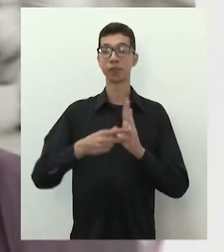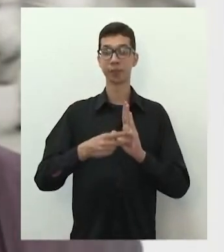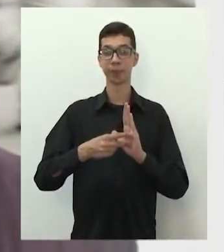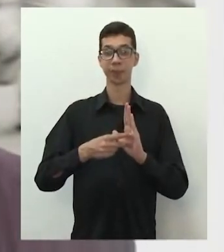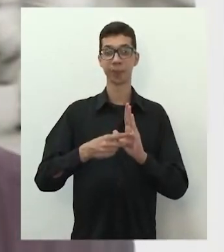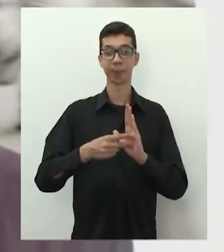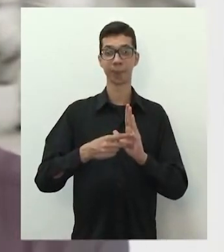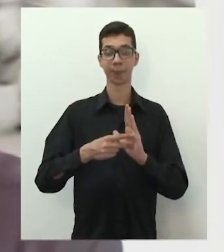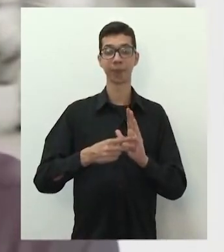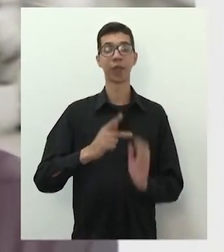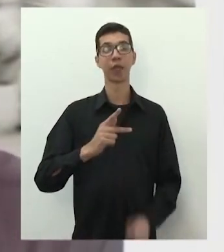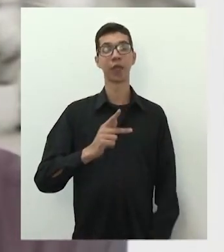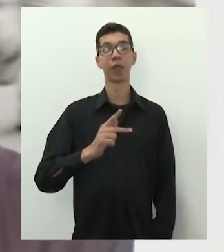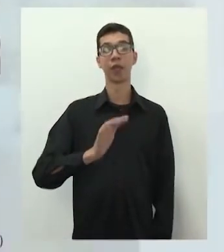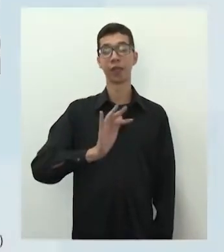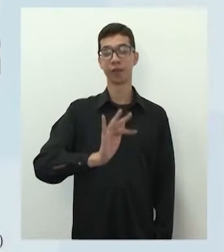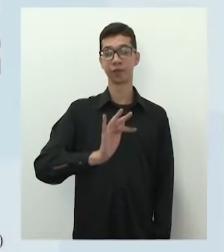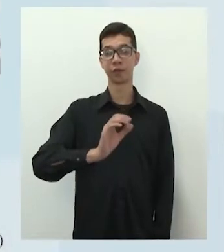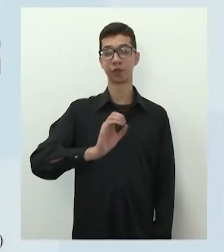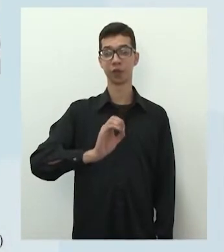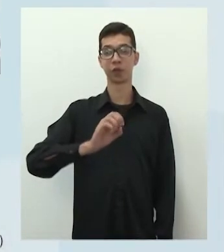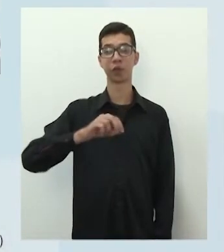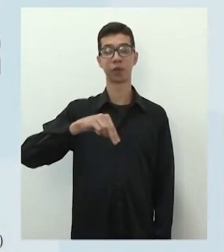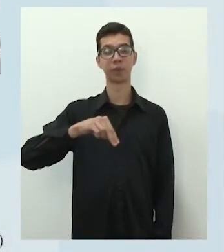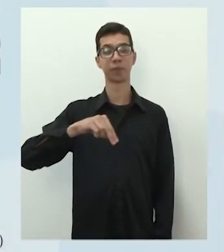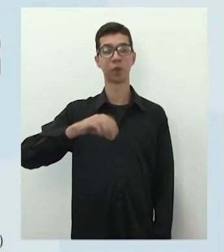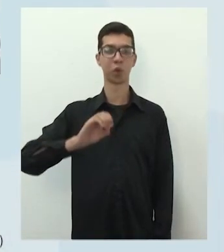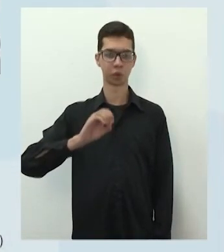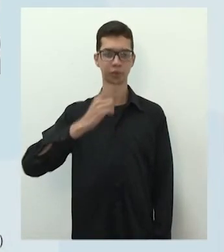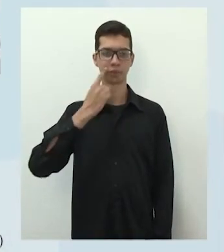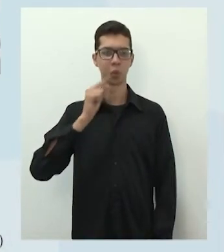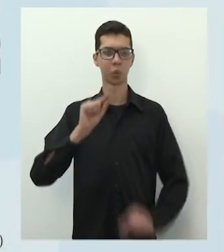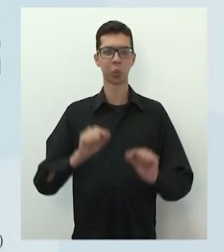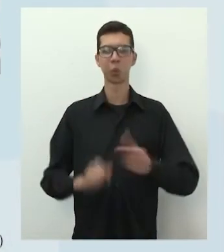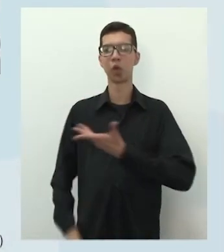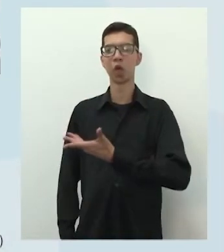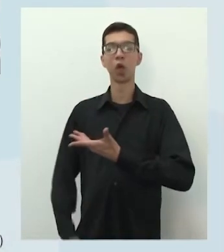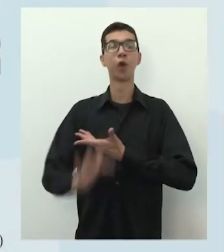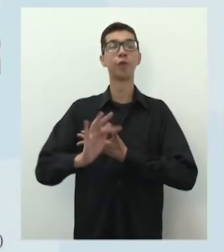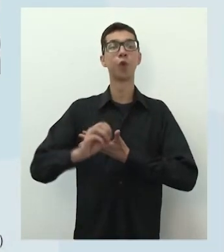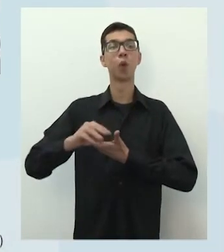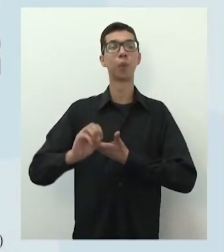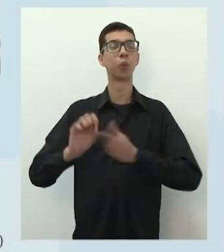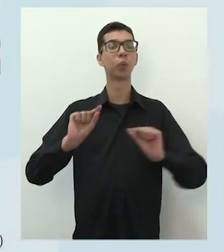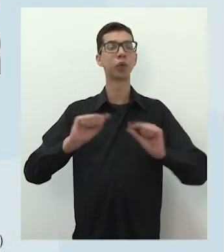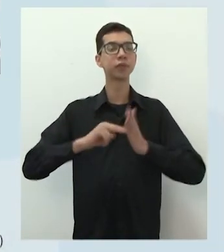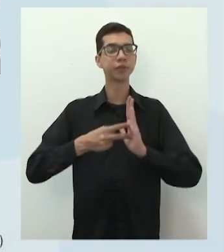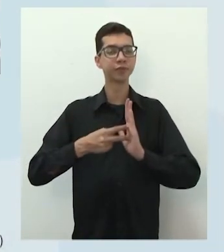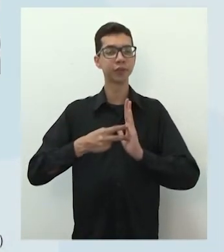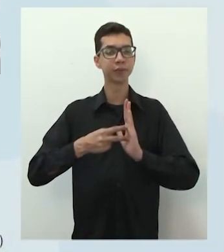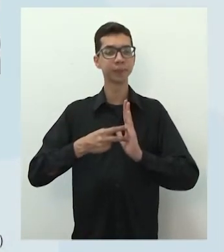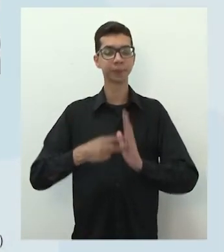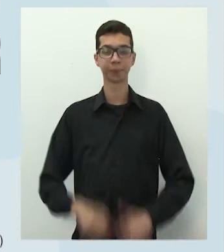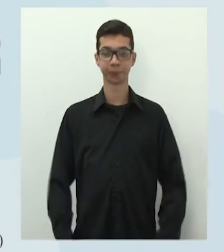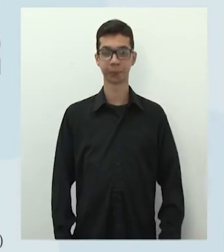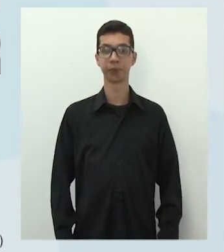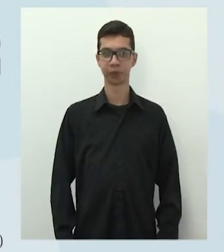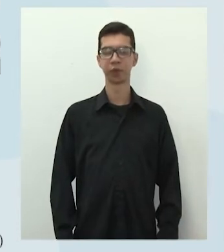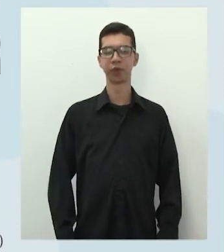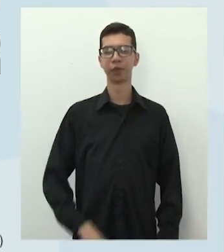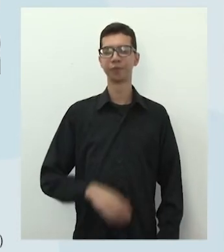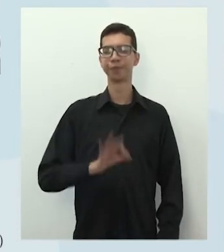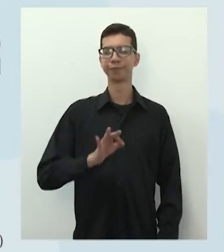discussão muito séria para a gente fazer com os nossos adolescentes. Uma outra característica, essa merece mais atenção ainda,